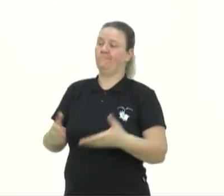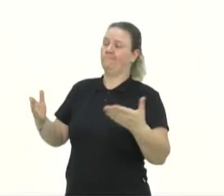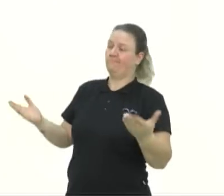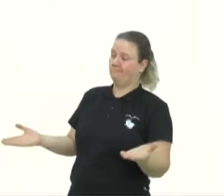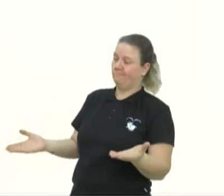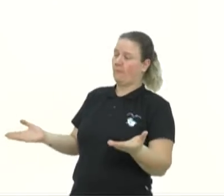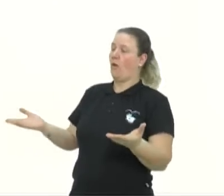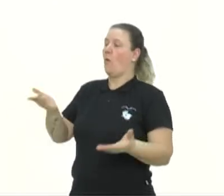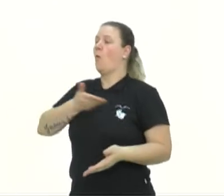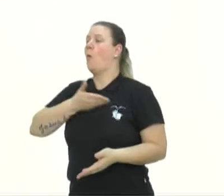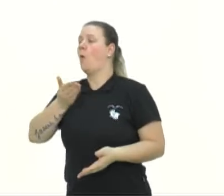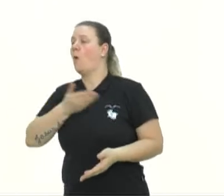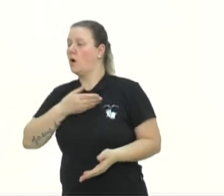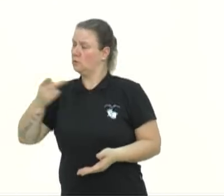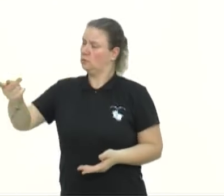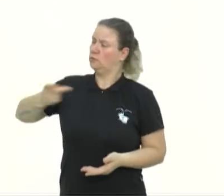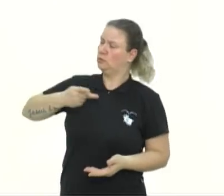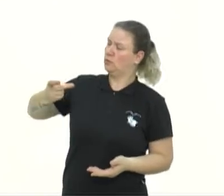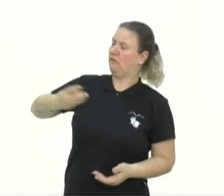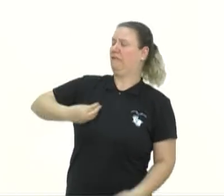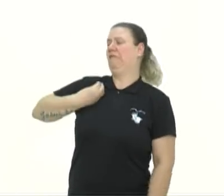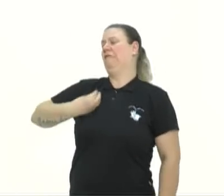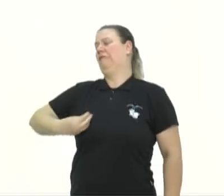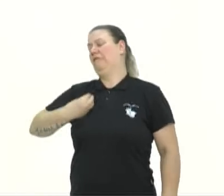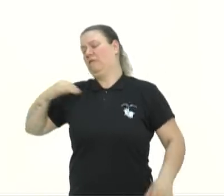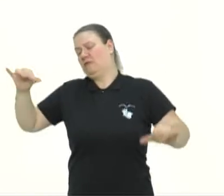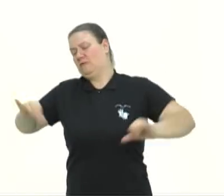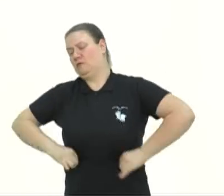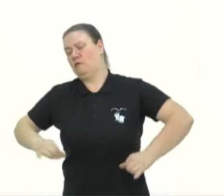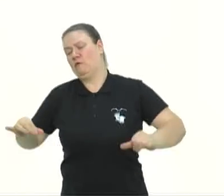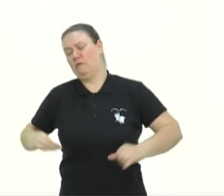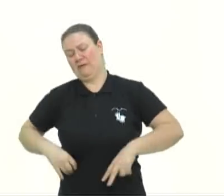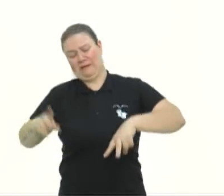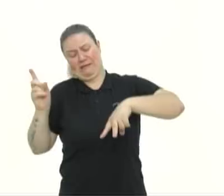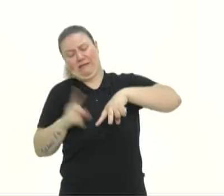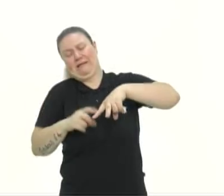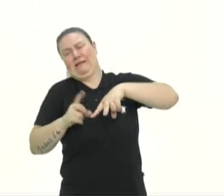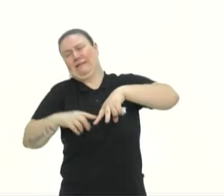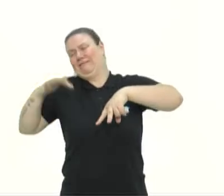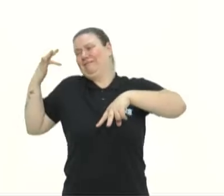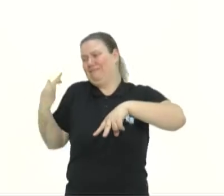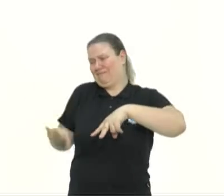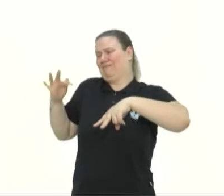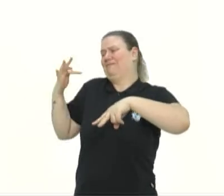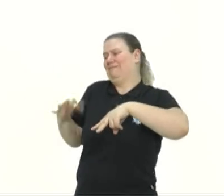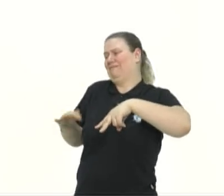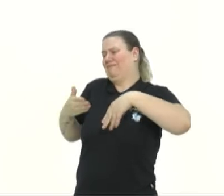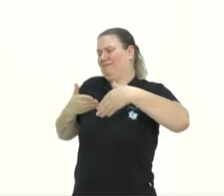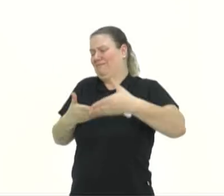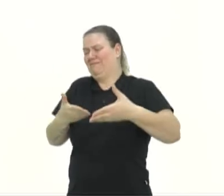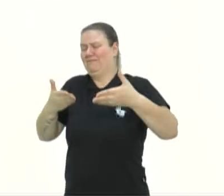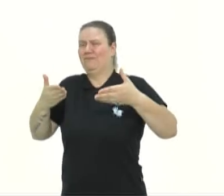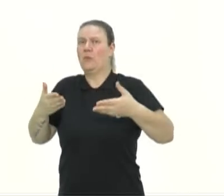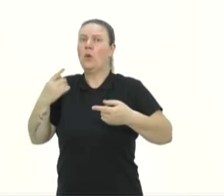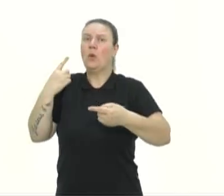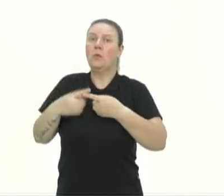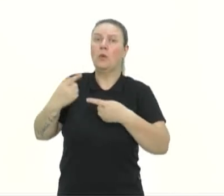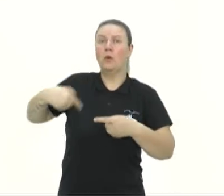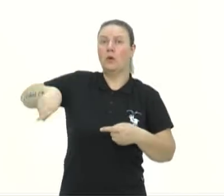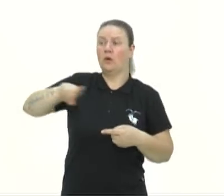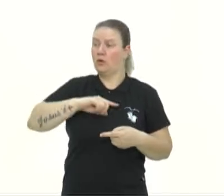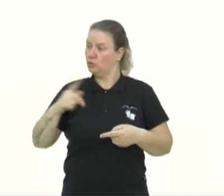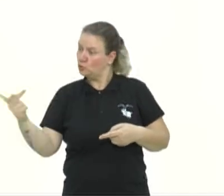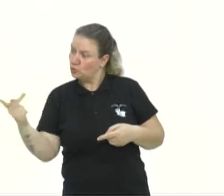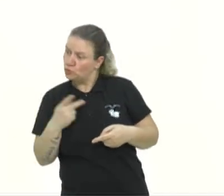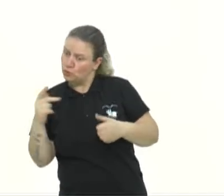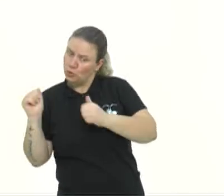Ê, compadre, nós vive sofrendo muito com a danada dessa dor na perna. Por que é que nós não